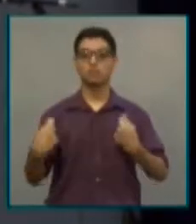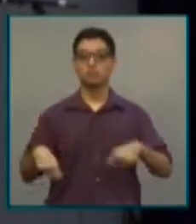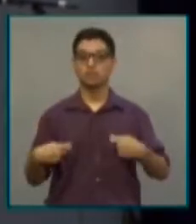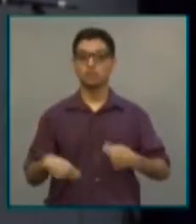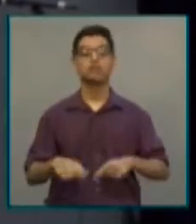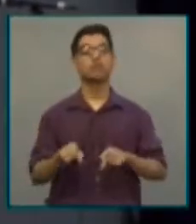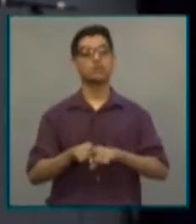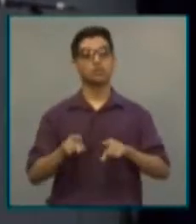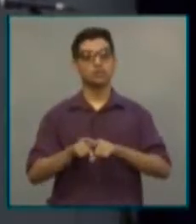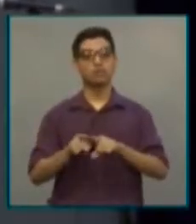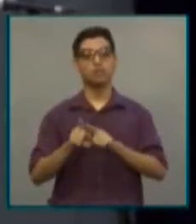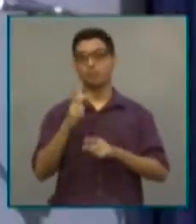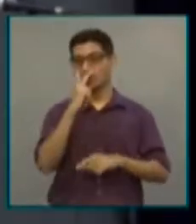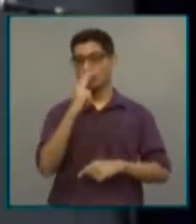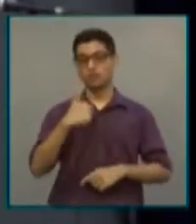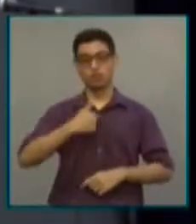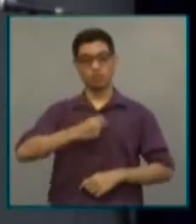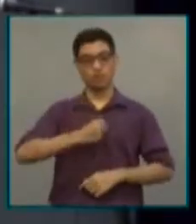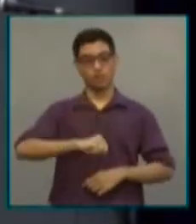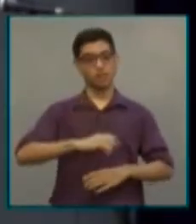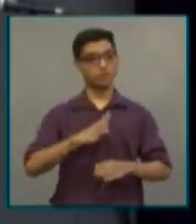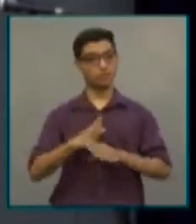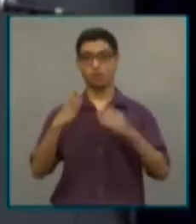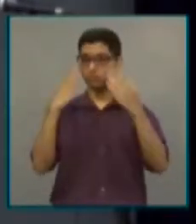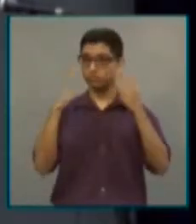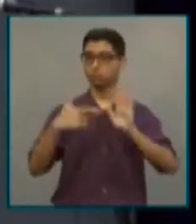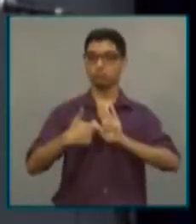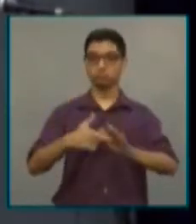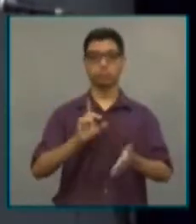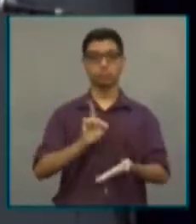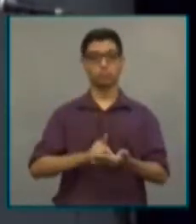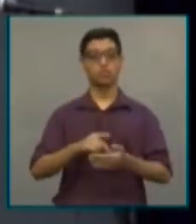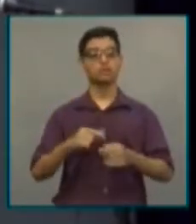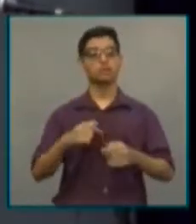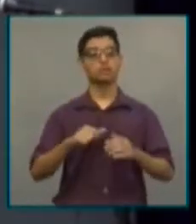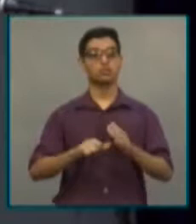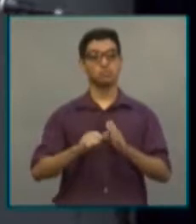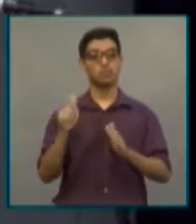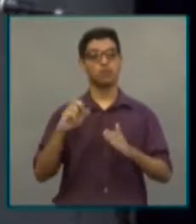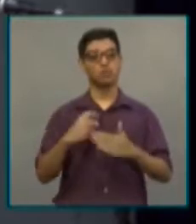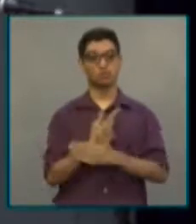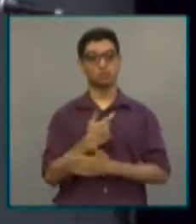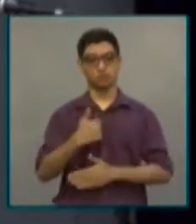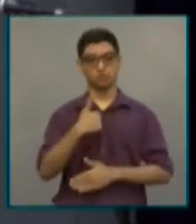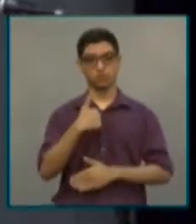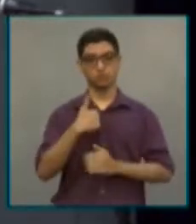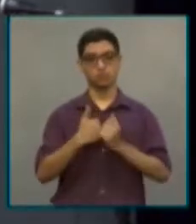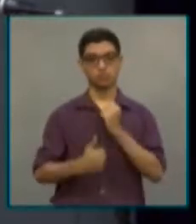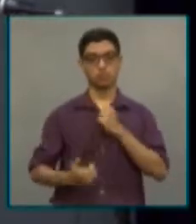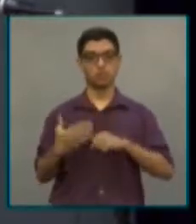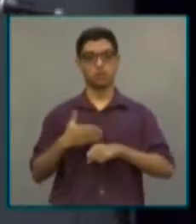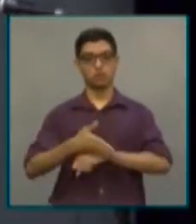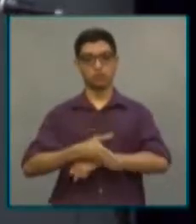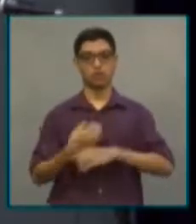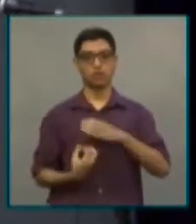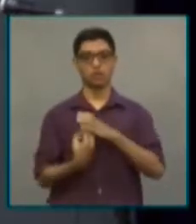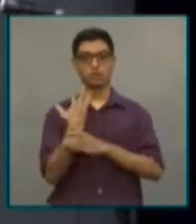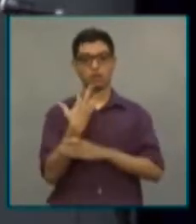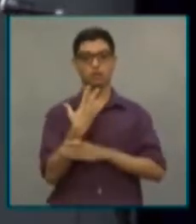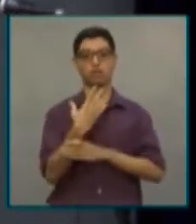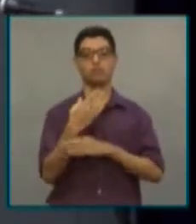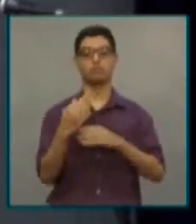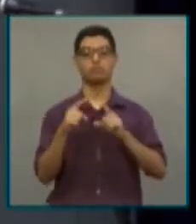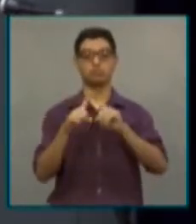para quem trabalha de forma correta. Tanto é que o primeiro ato de gestão foi criar o portal da transparência da Caasse.